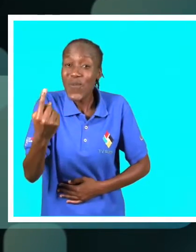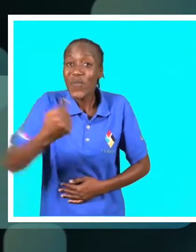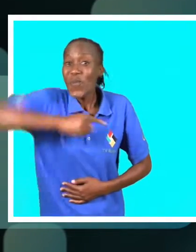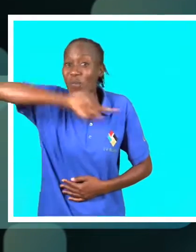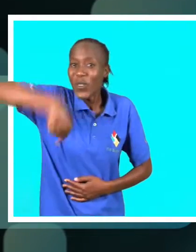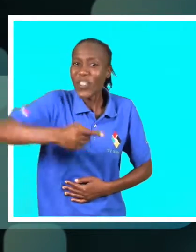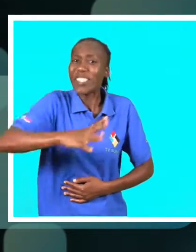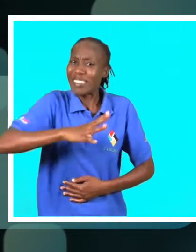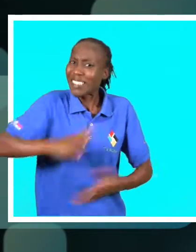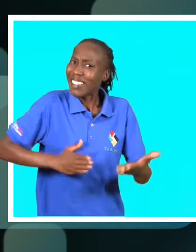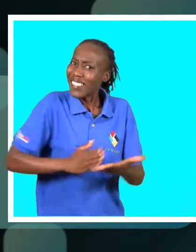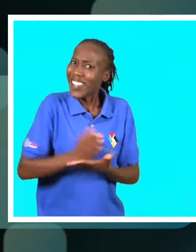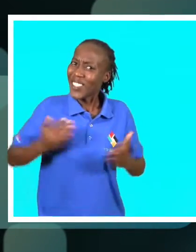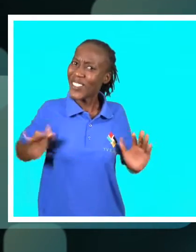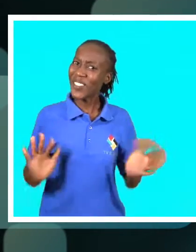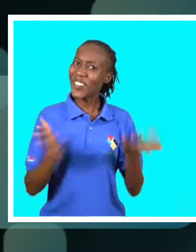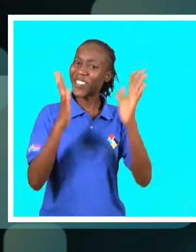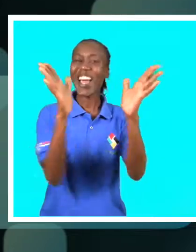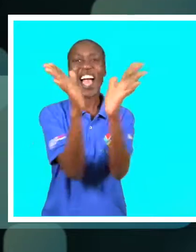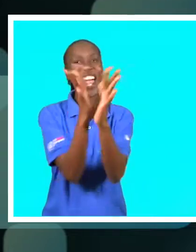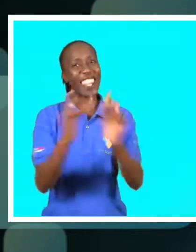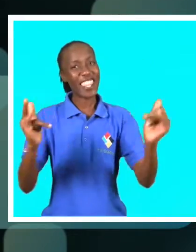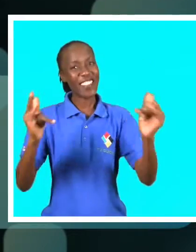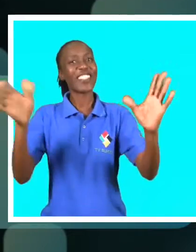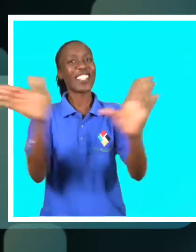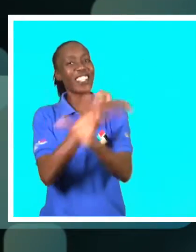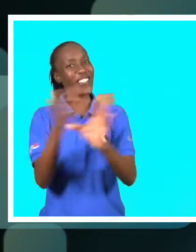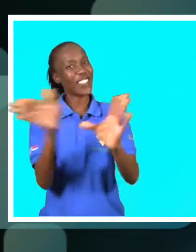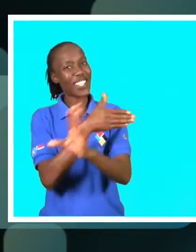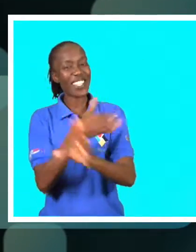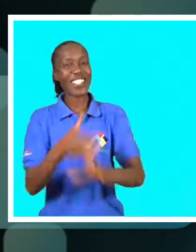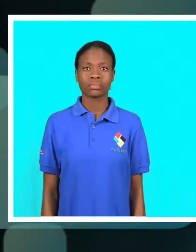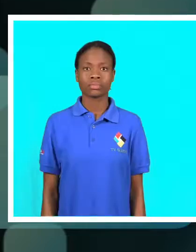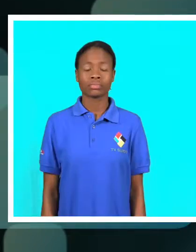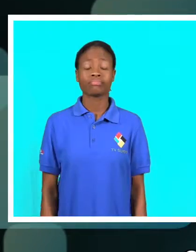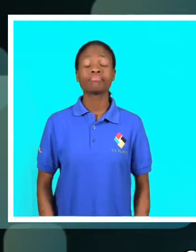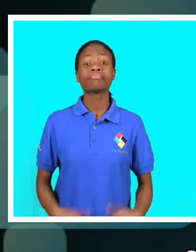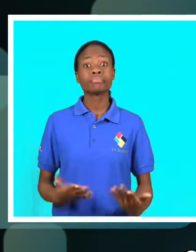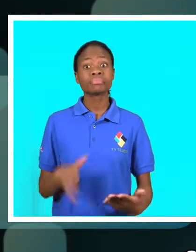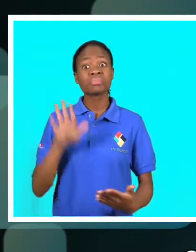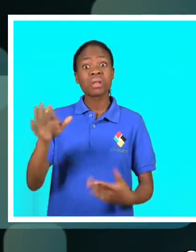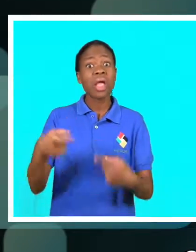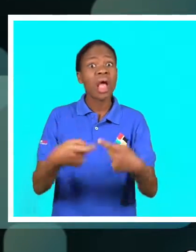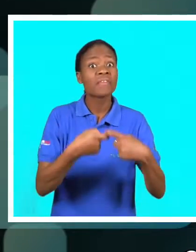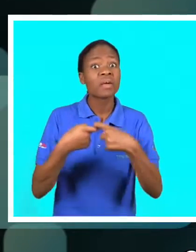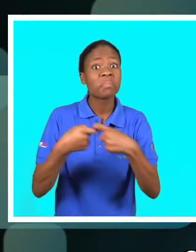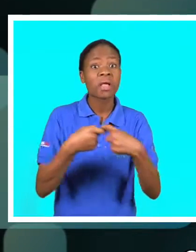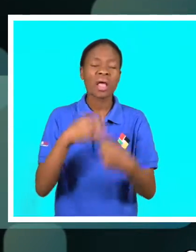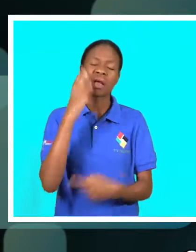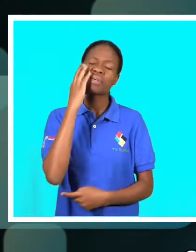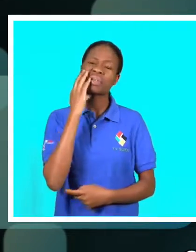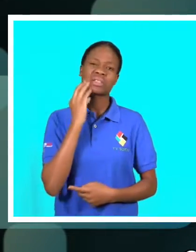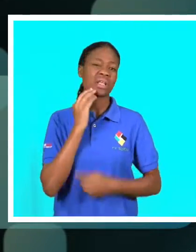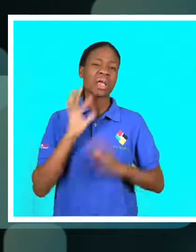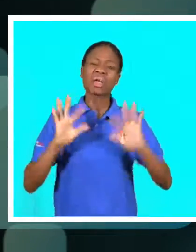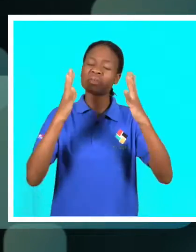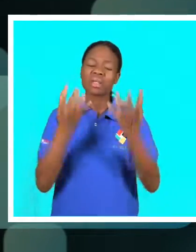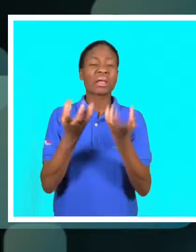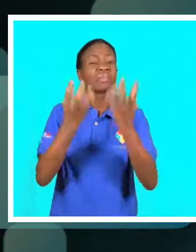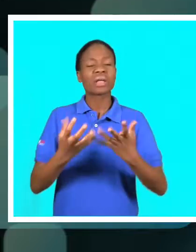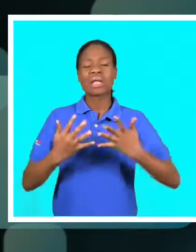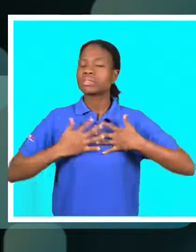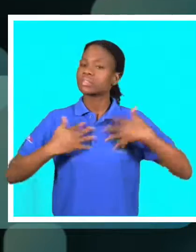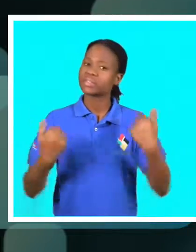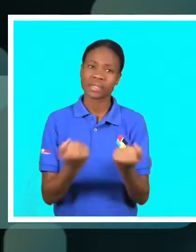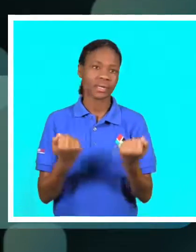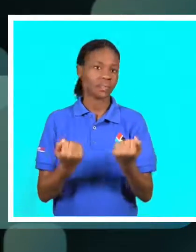de nós tem direito de viver livre de violência. Os idosos lamentam a falta de convivência saudável nas